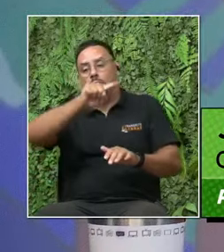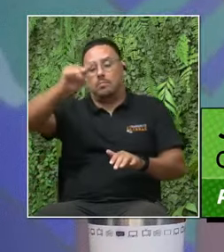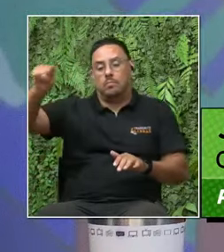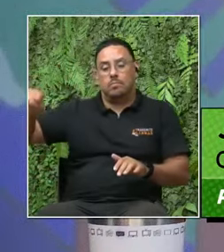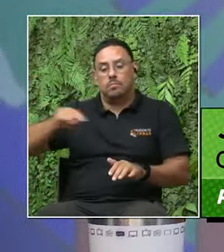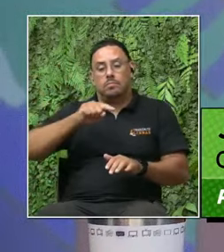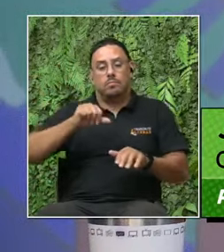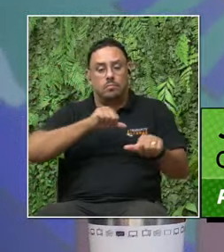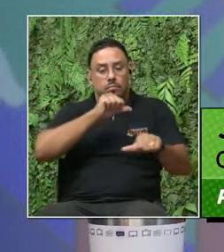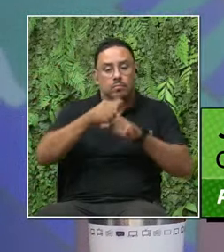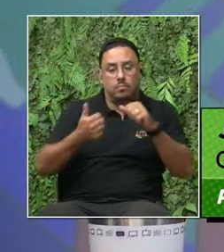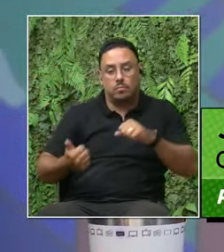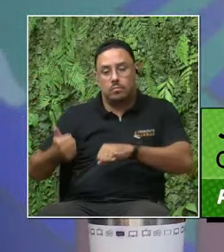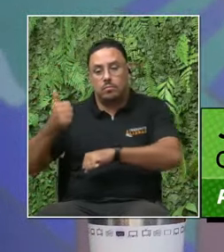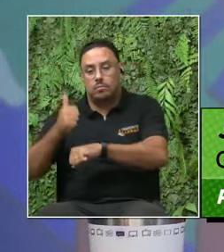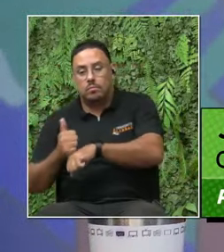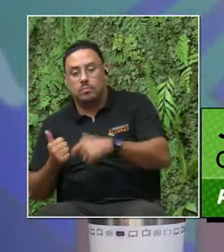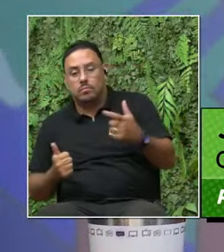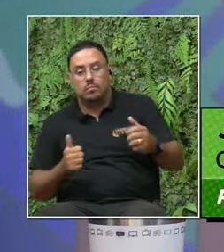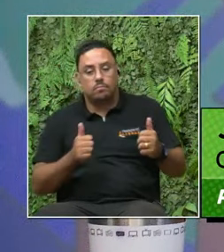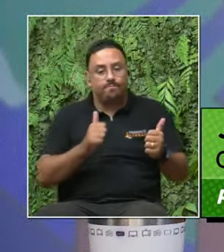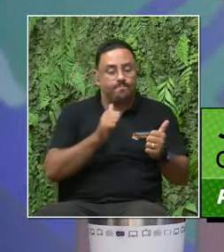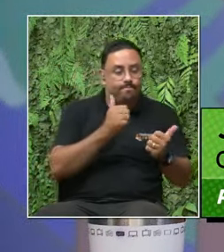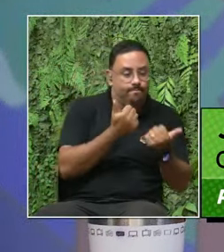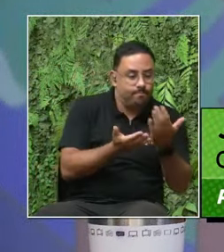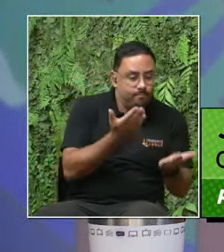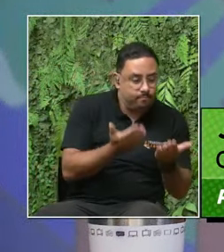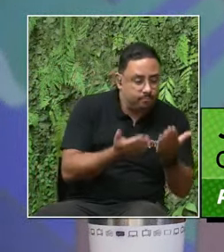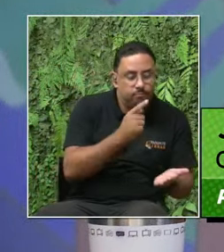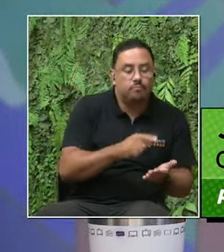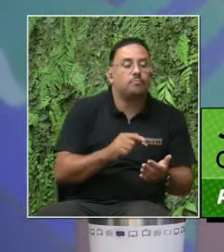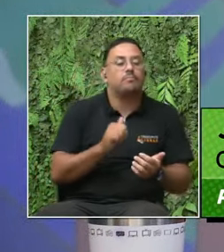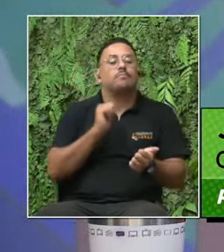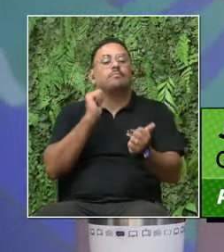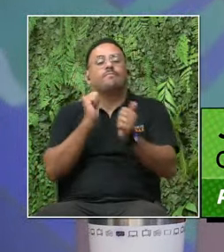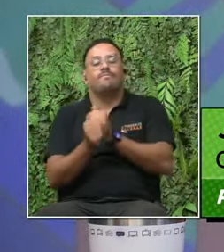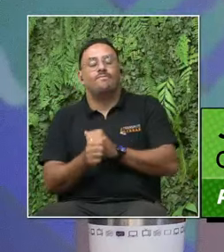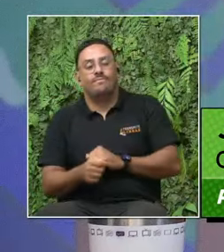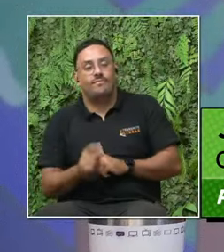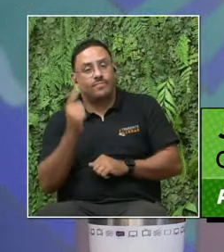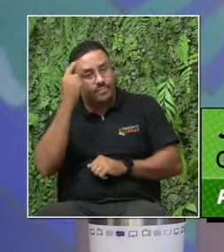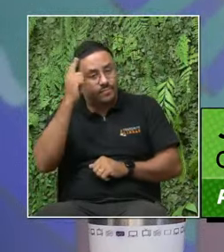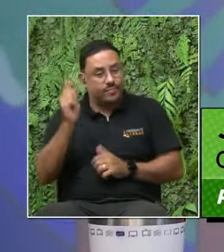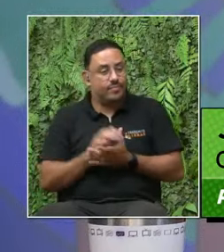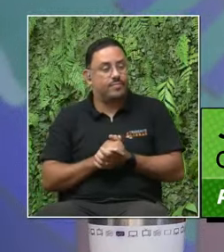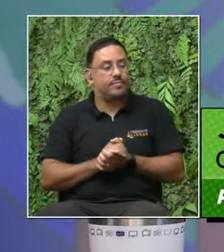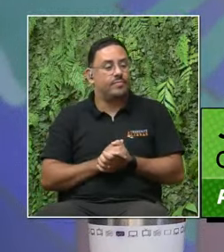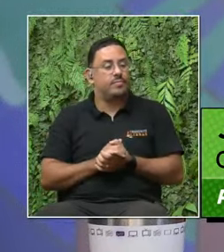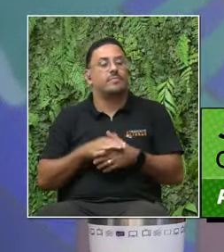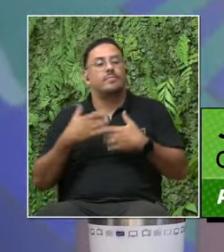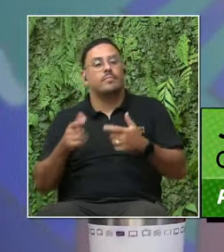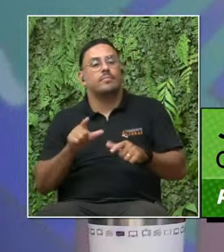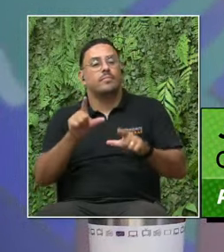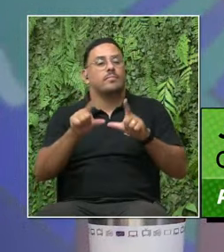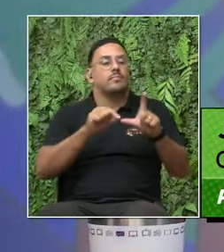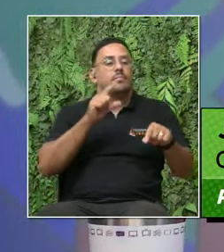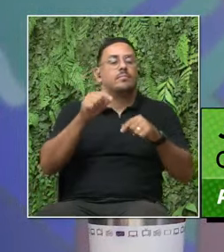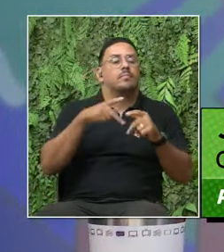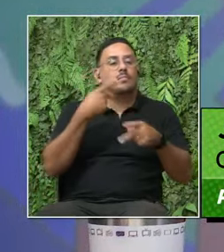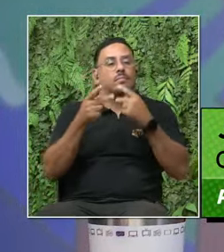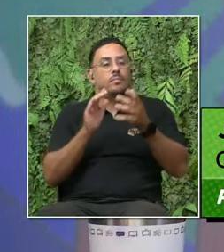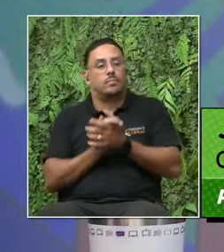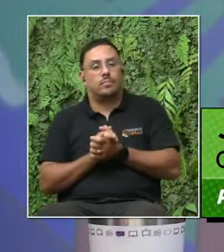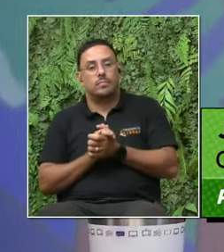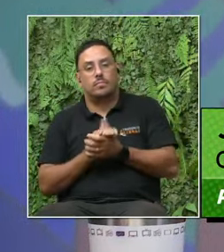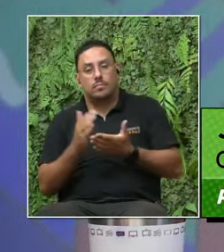vai e consegue equilibrar e assim era um jogo imprevisível e foi decidido como a gente já